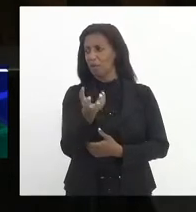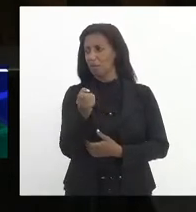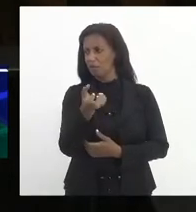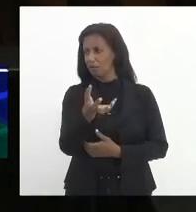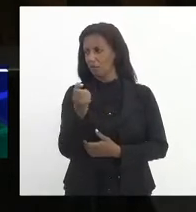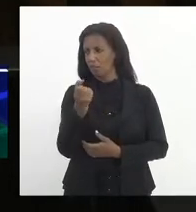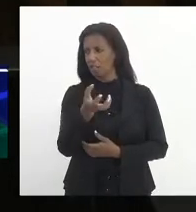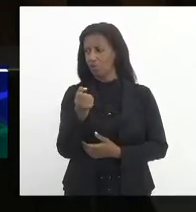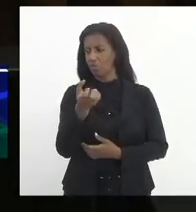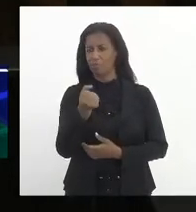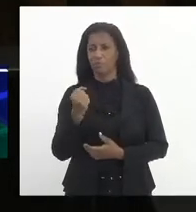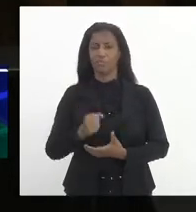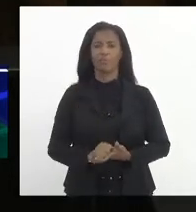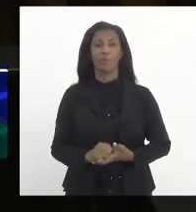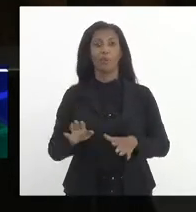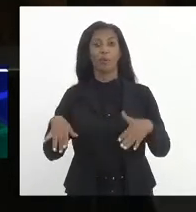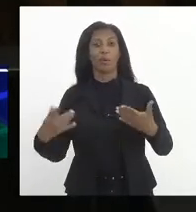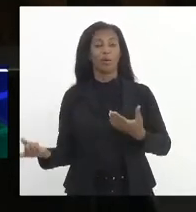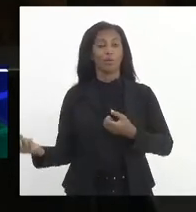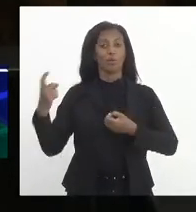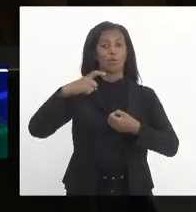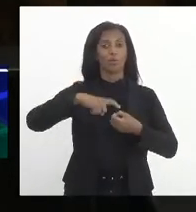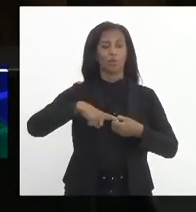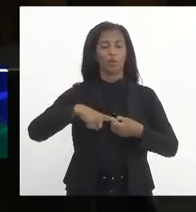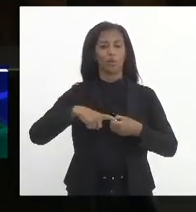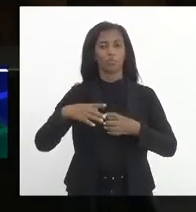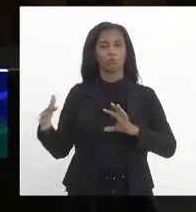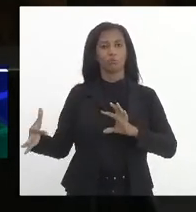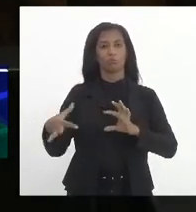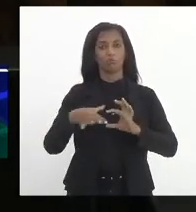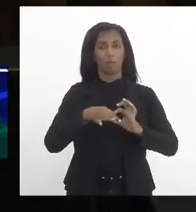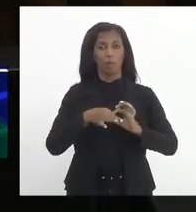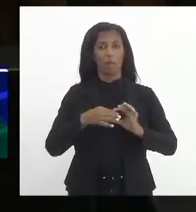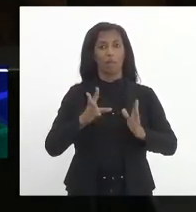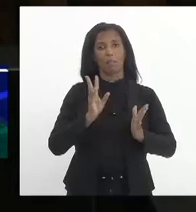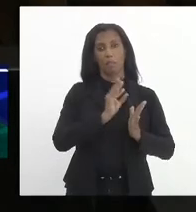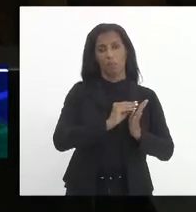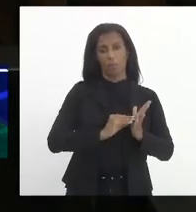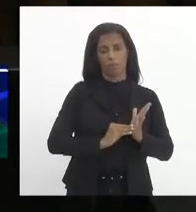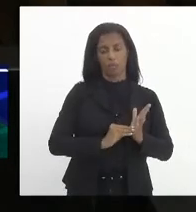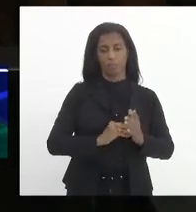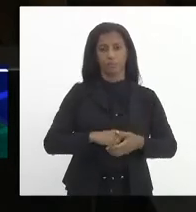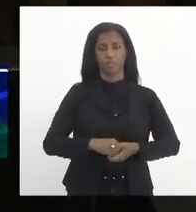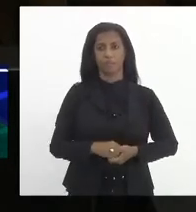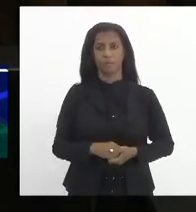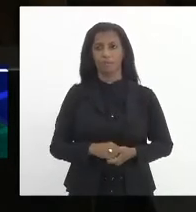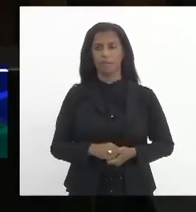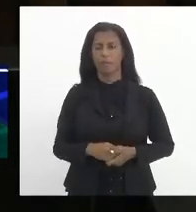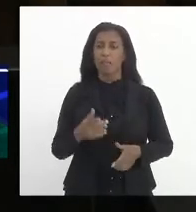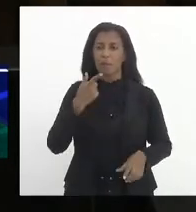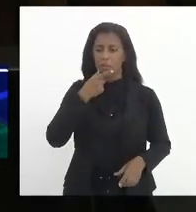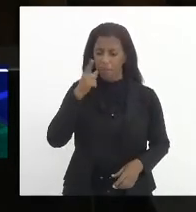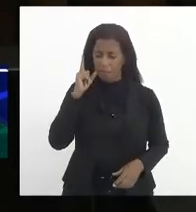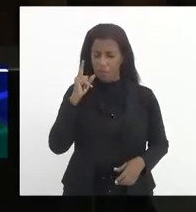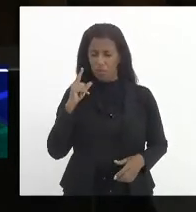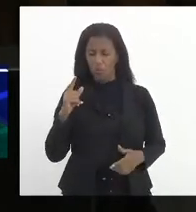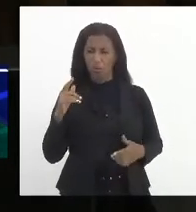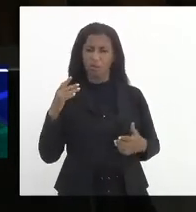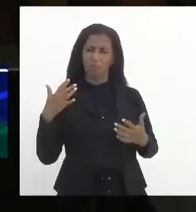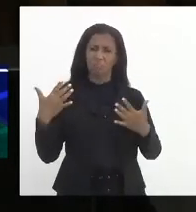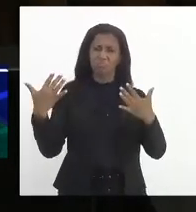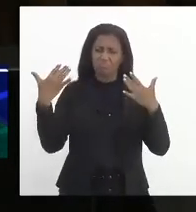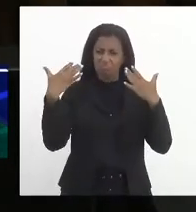da votação do retorno da Coligação proporcional é mas é de ontem chamou